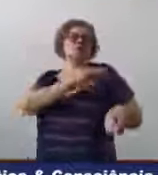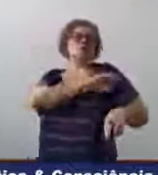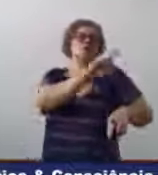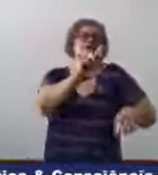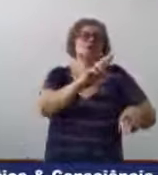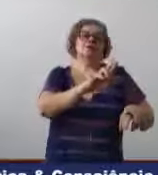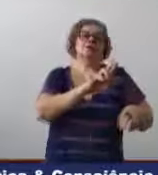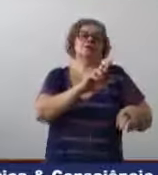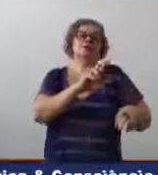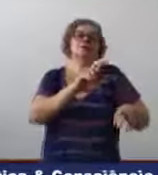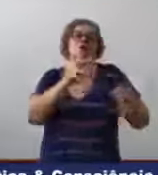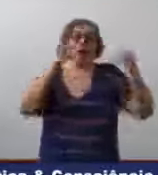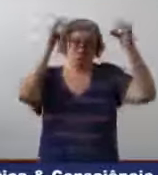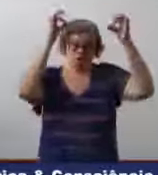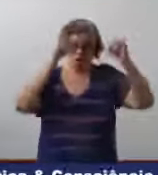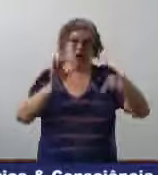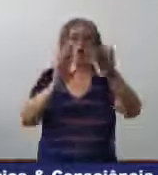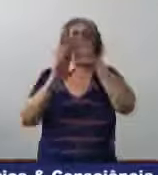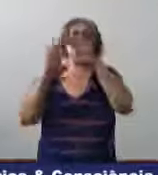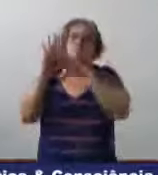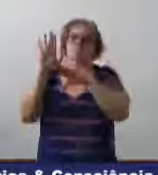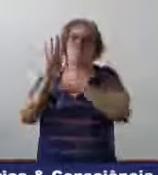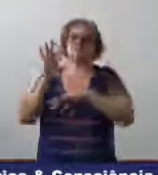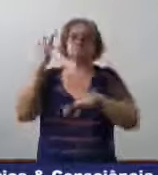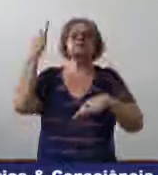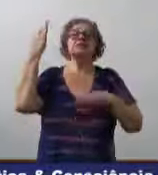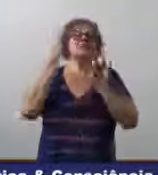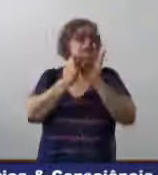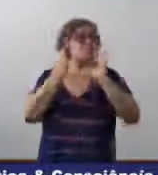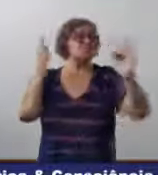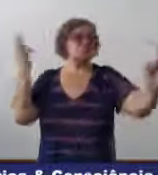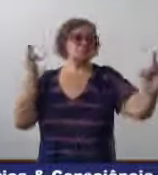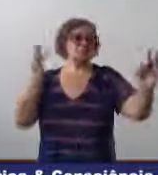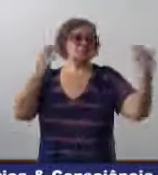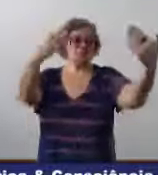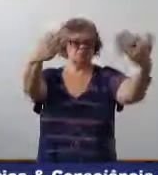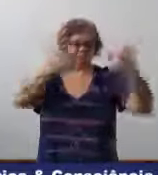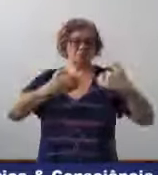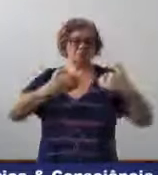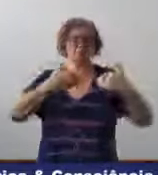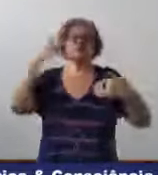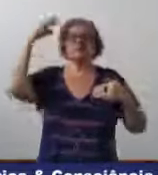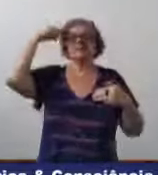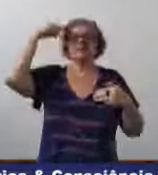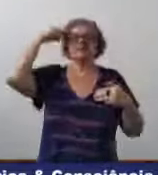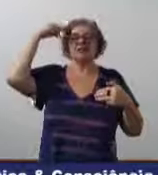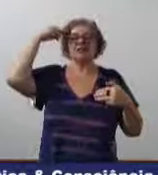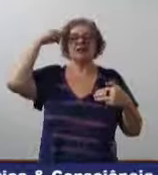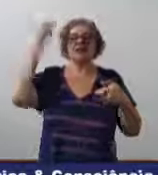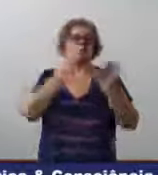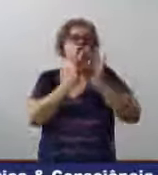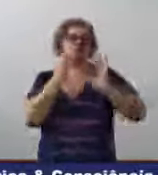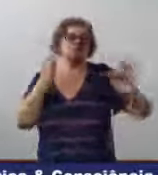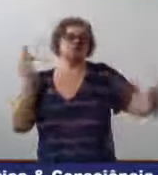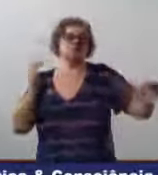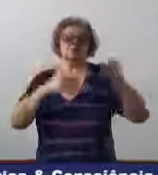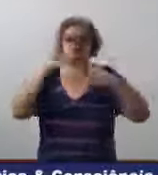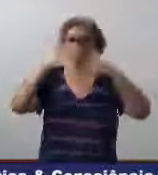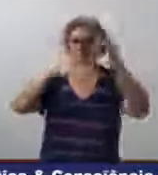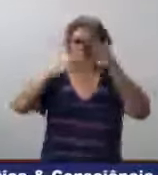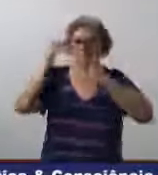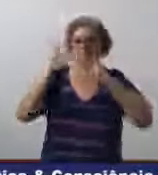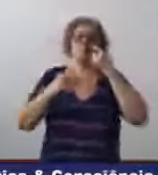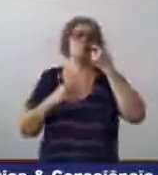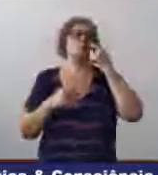religioso. Isso é um dado de física. A influência da consciência. Então, como eu dizia, os físicos